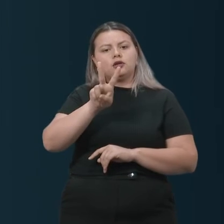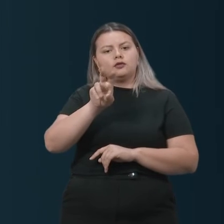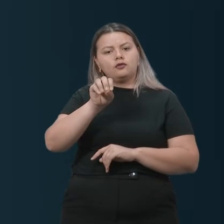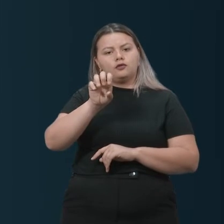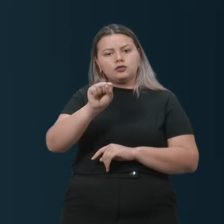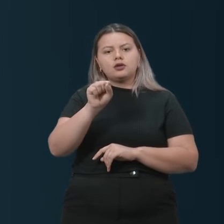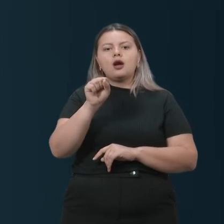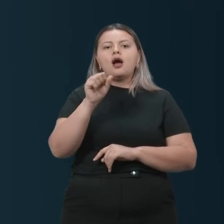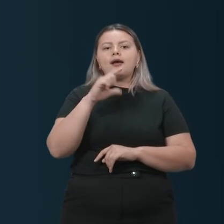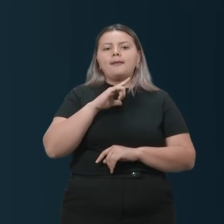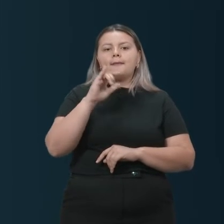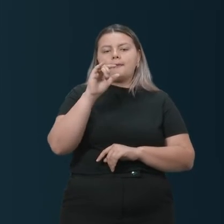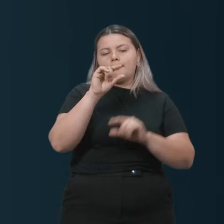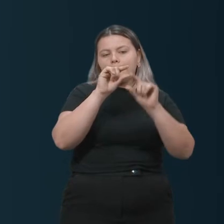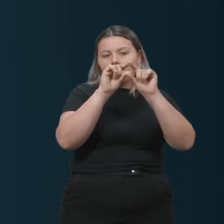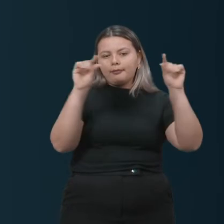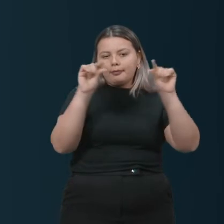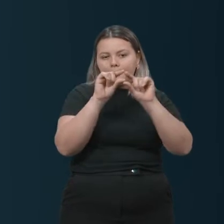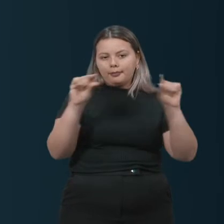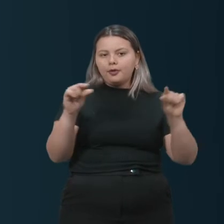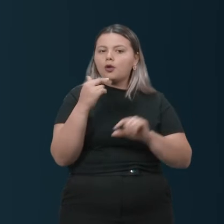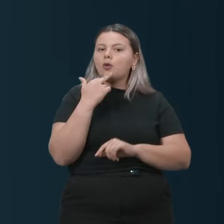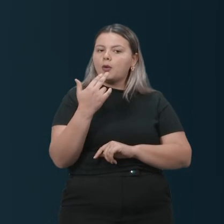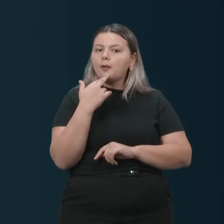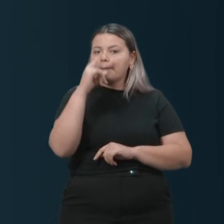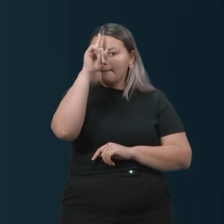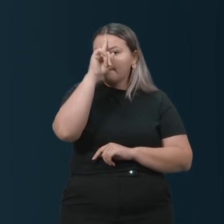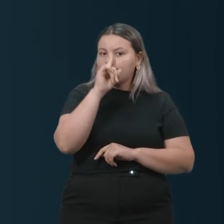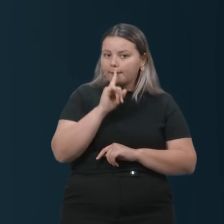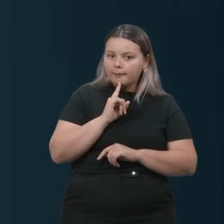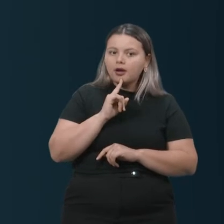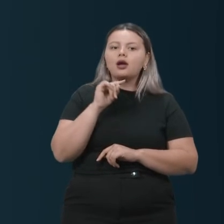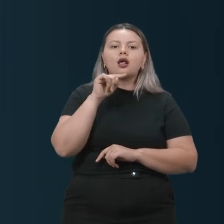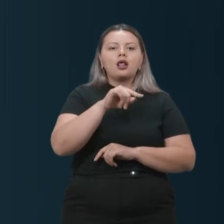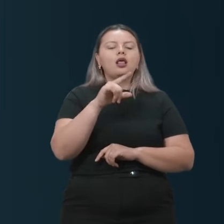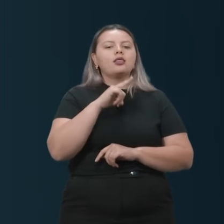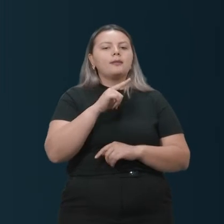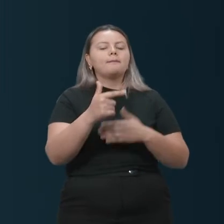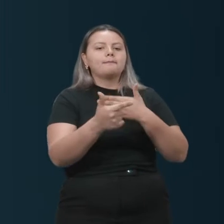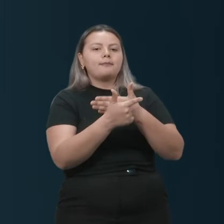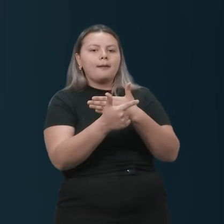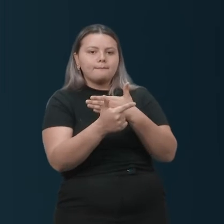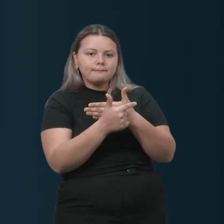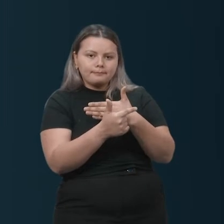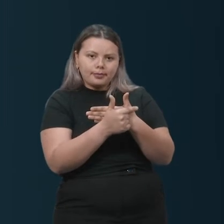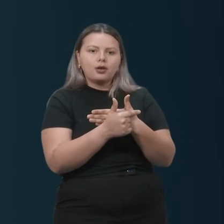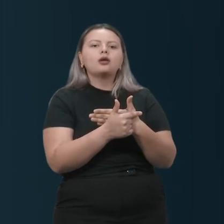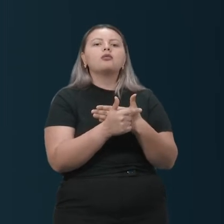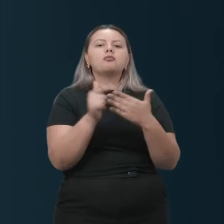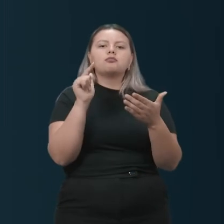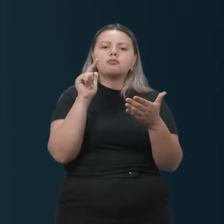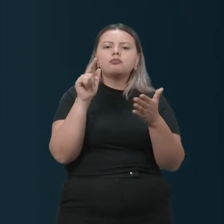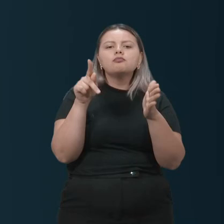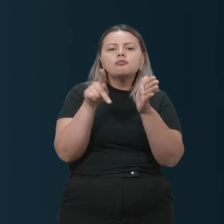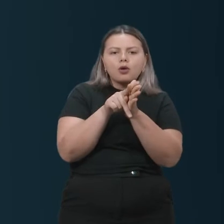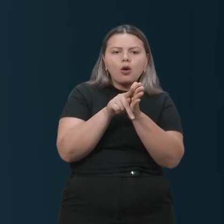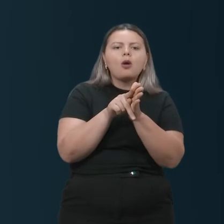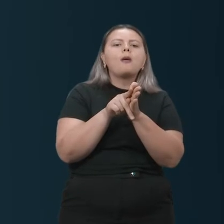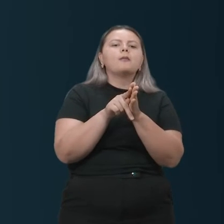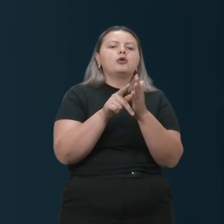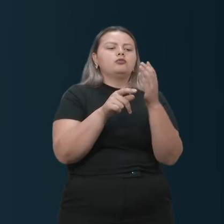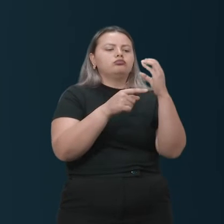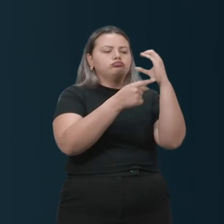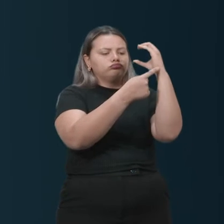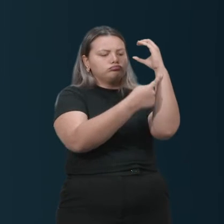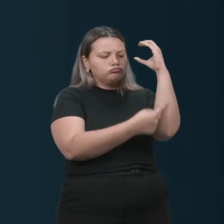estão marcados em amarelos, que são projeções de neurônios que se emitem